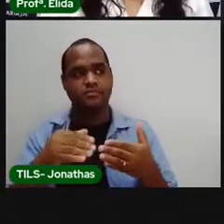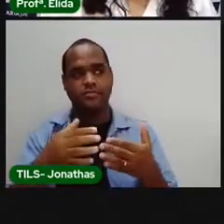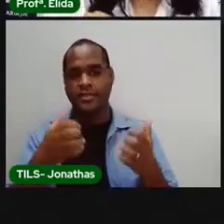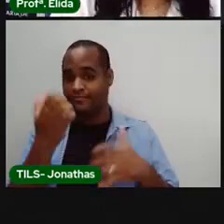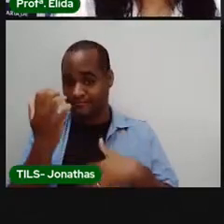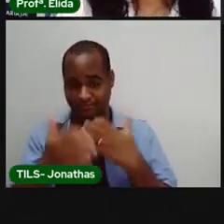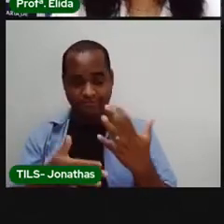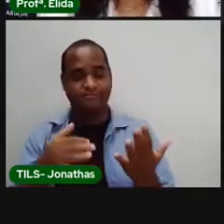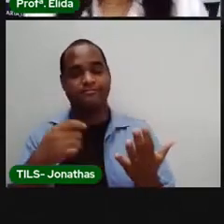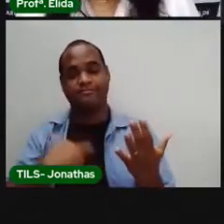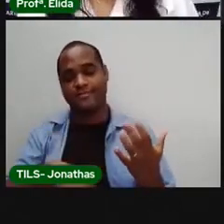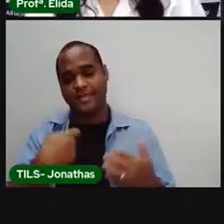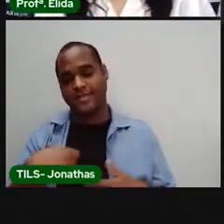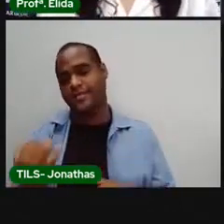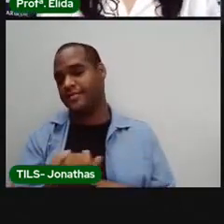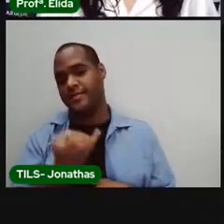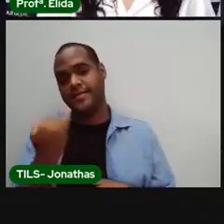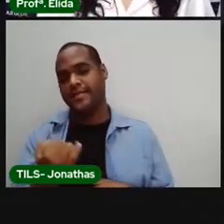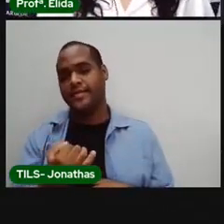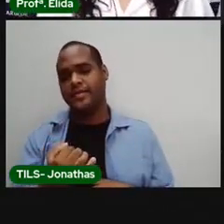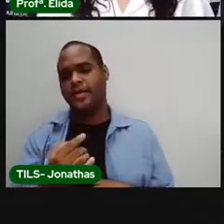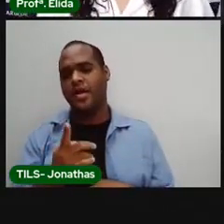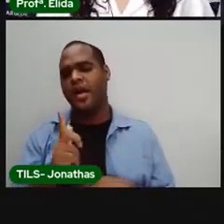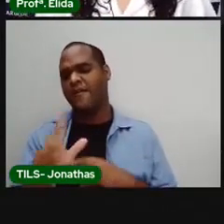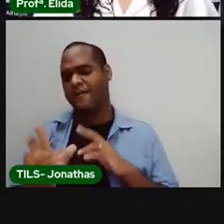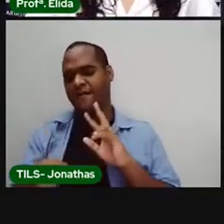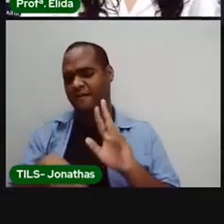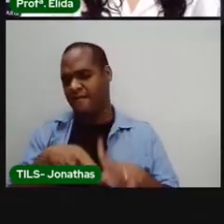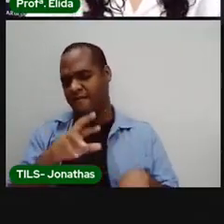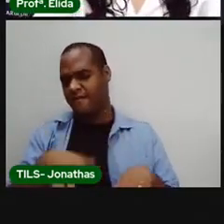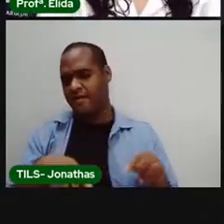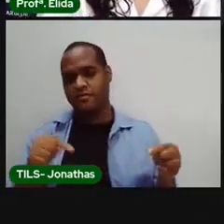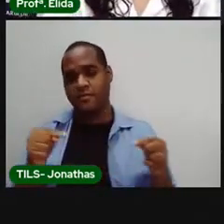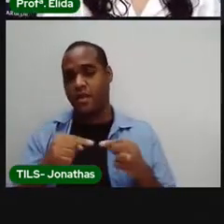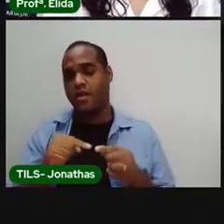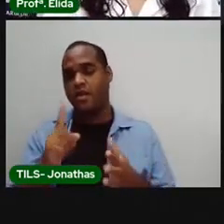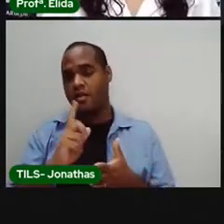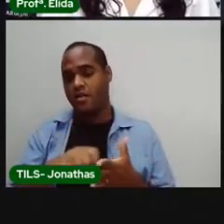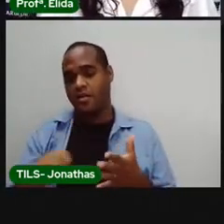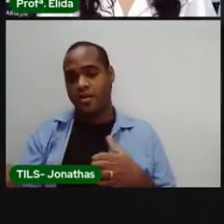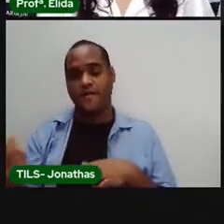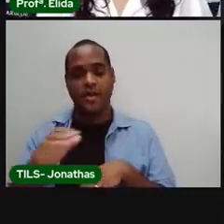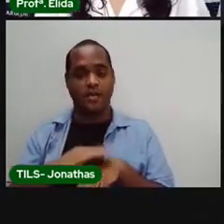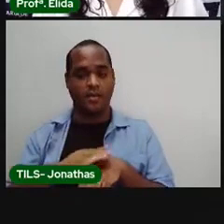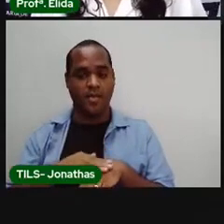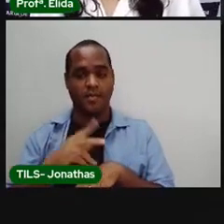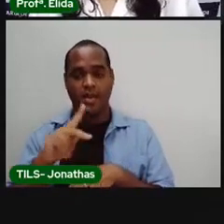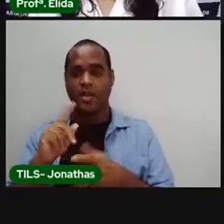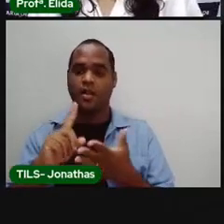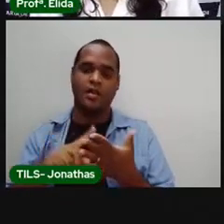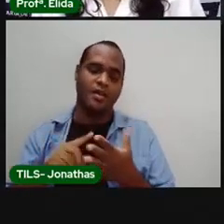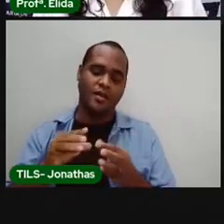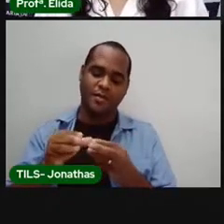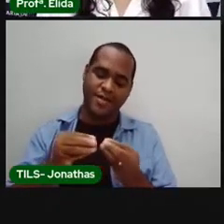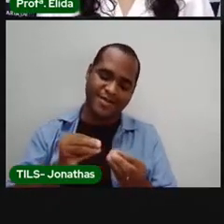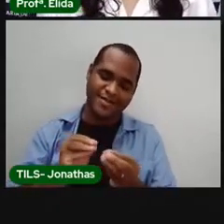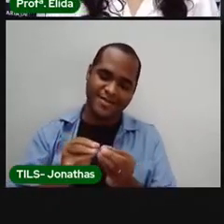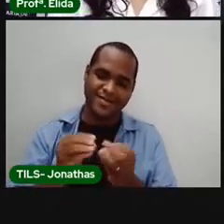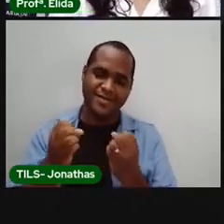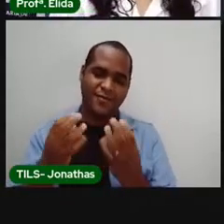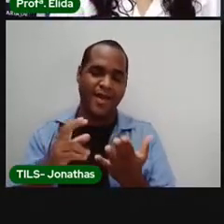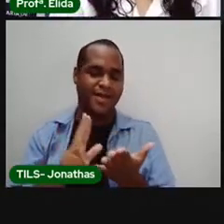ficar. Todas as vezes que você escrever um bilhete, uma